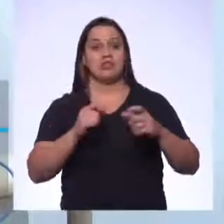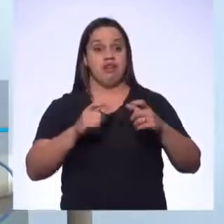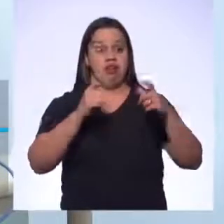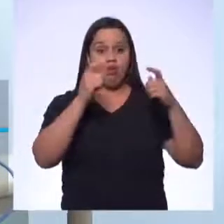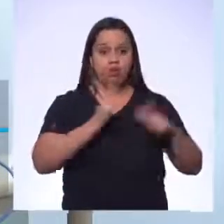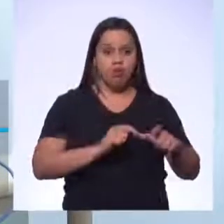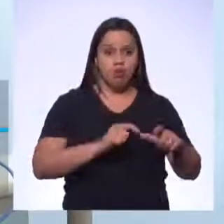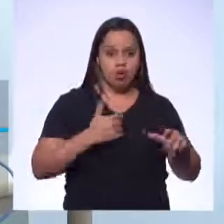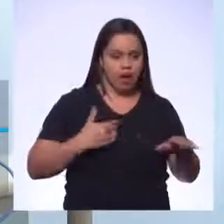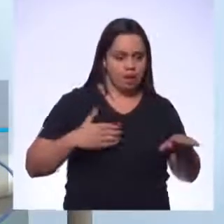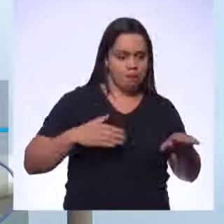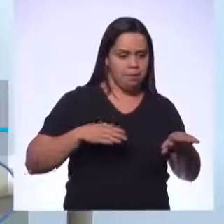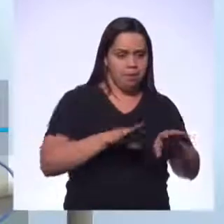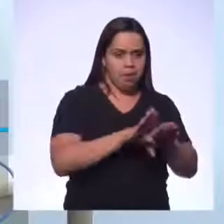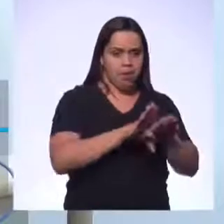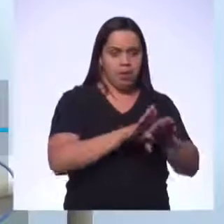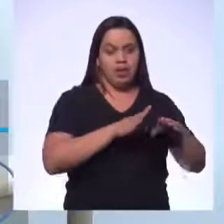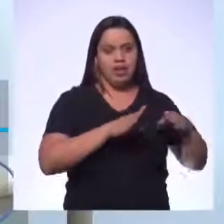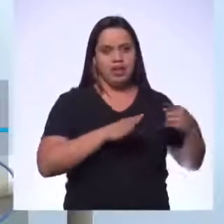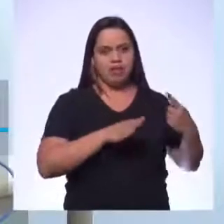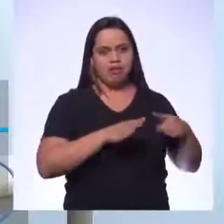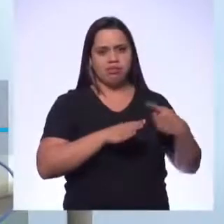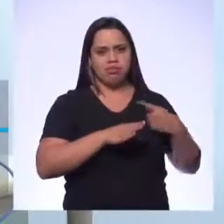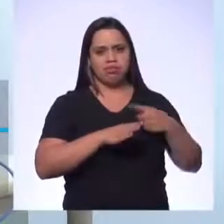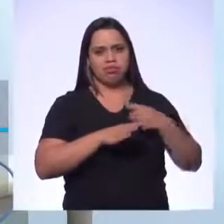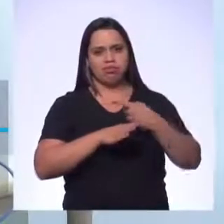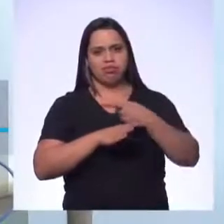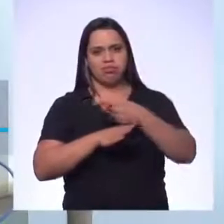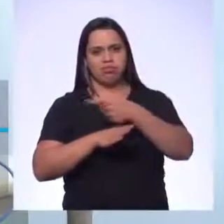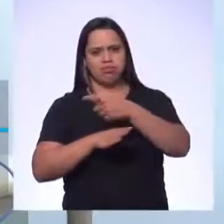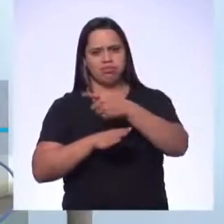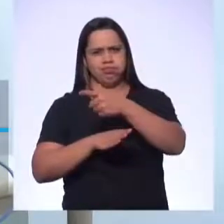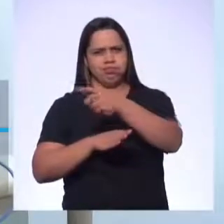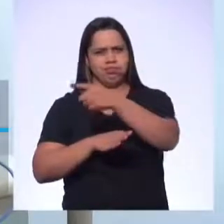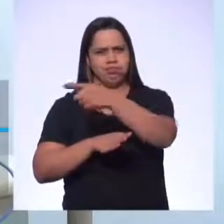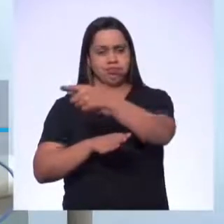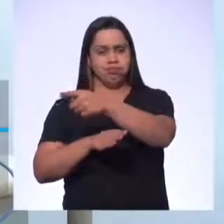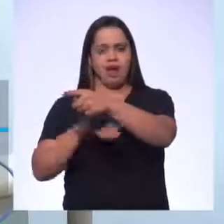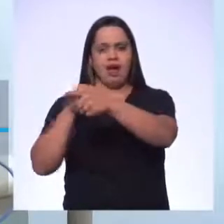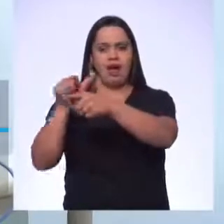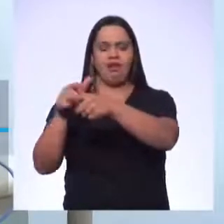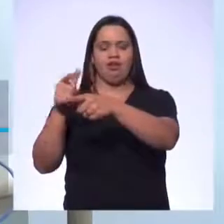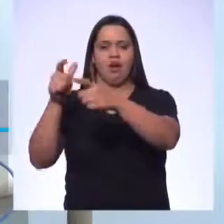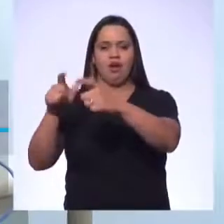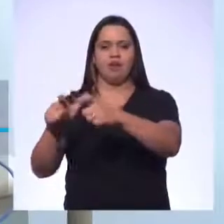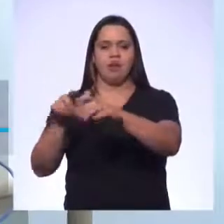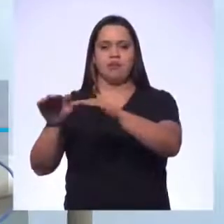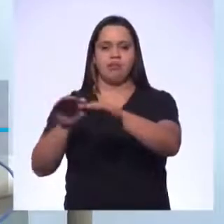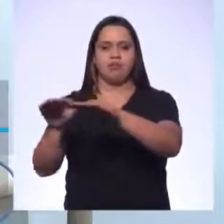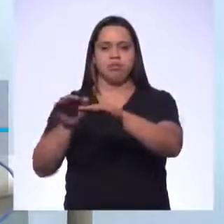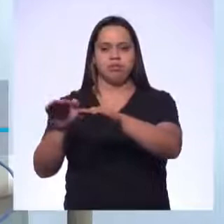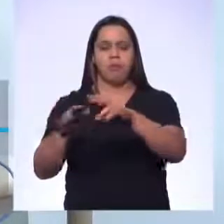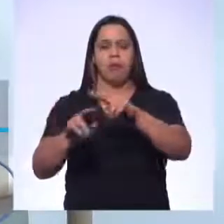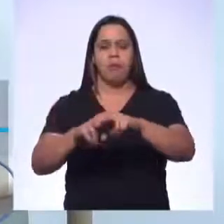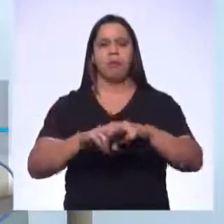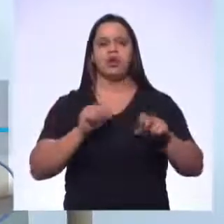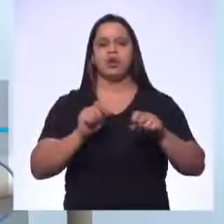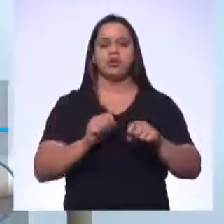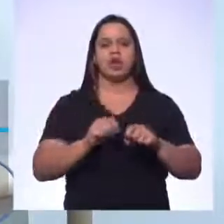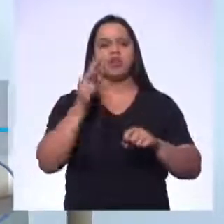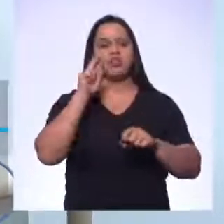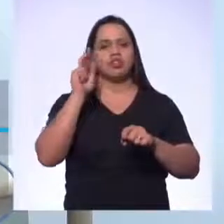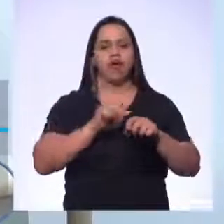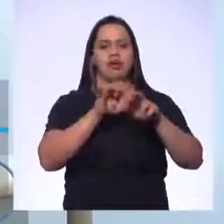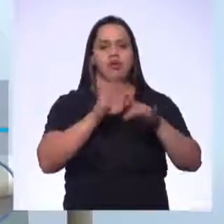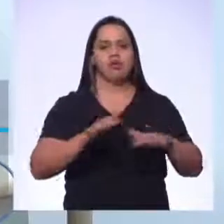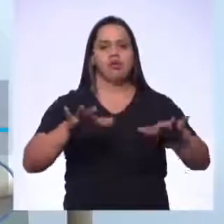epicentro a milhares de quilômetros, centenas de quilômetros, né, o epicentro é onde ocorre o tremor. Por isso que as ondas vão, né, se